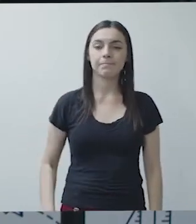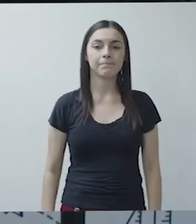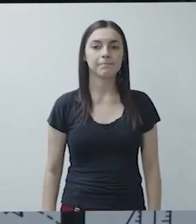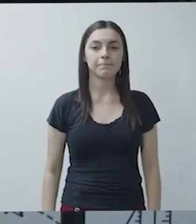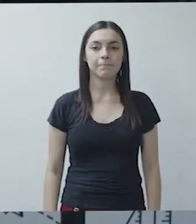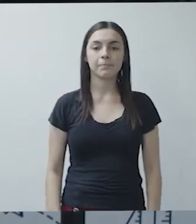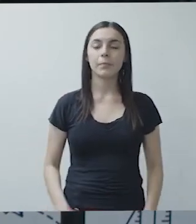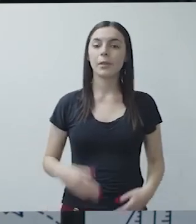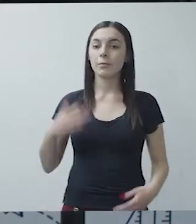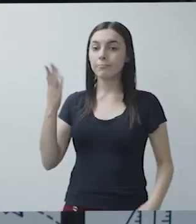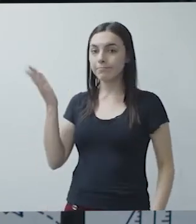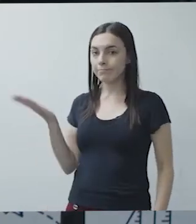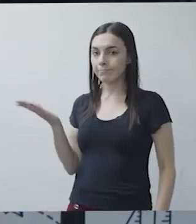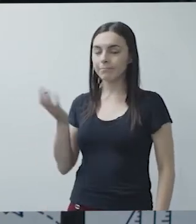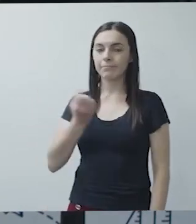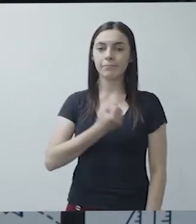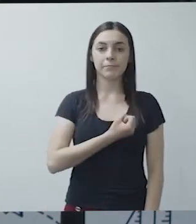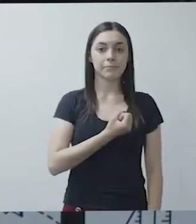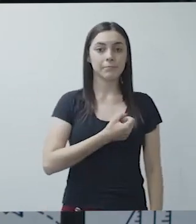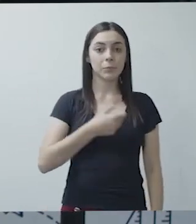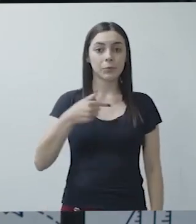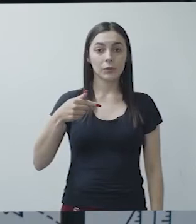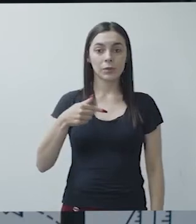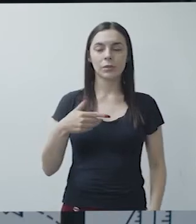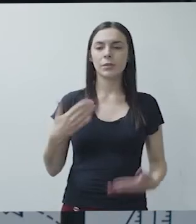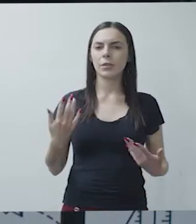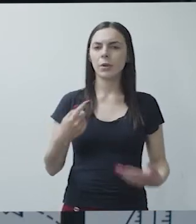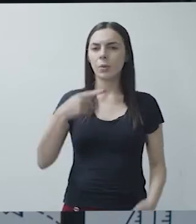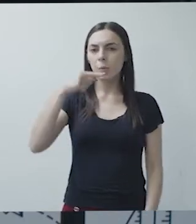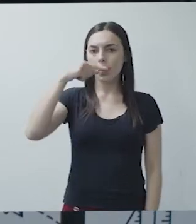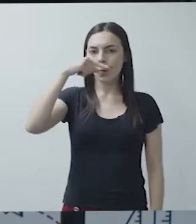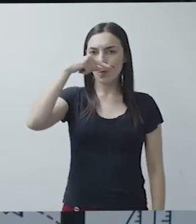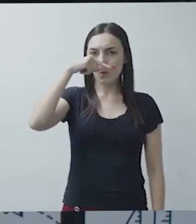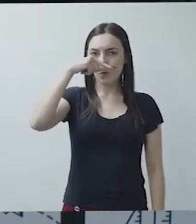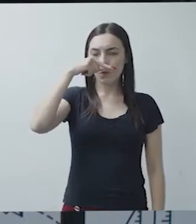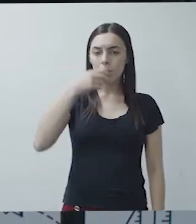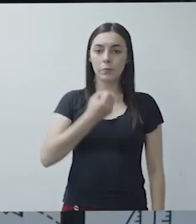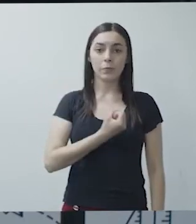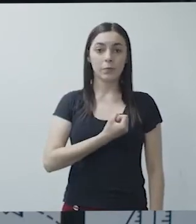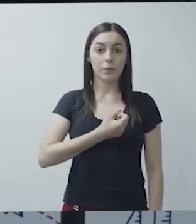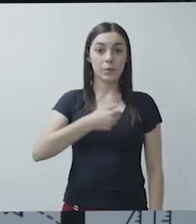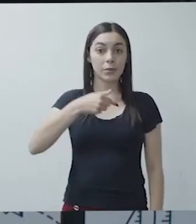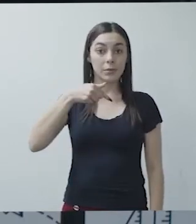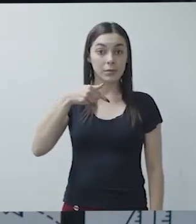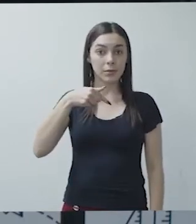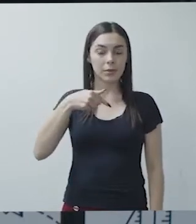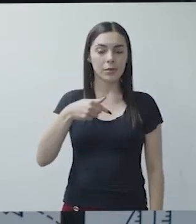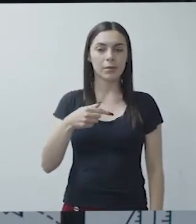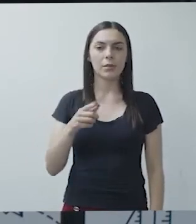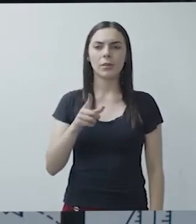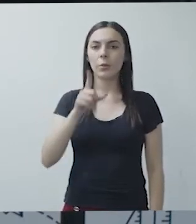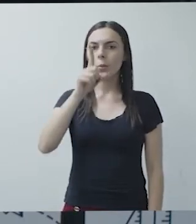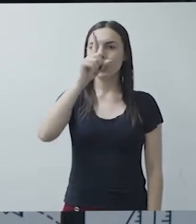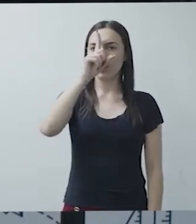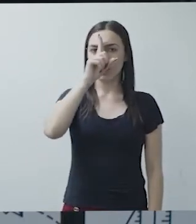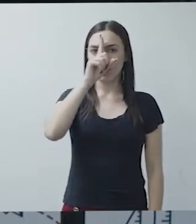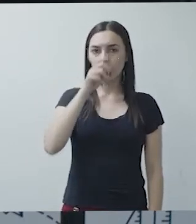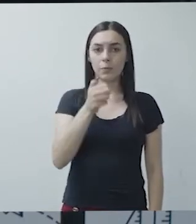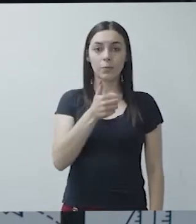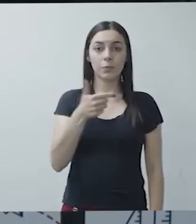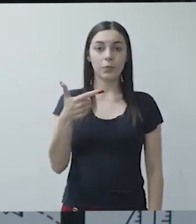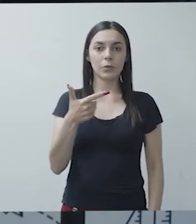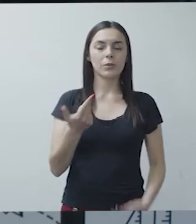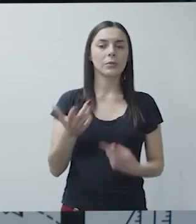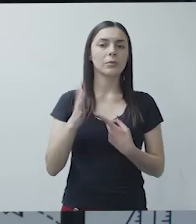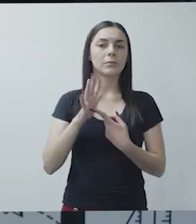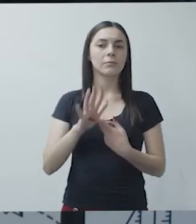aqui está o número 7. O ponteiro pequeno, então, precisa estar no 7. E o ponteiro grande lá no 12, né, para indicar que